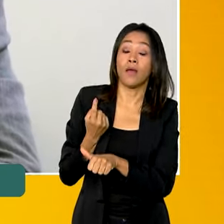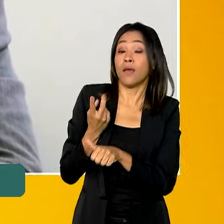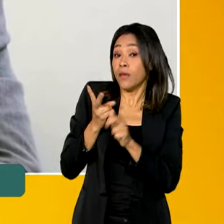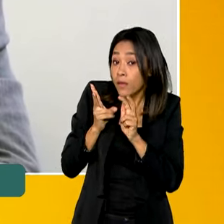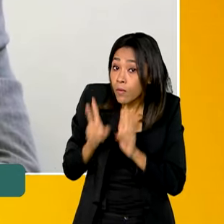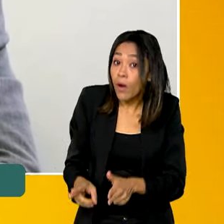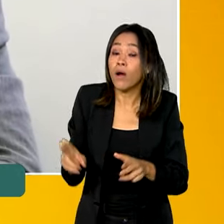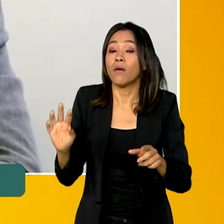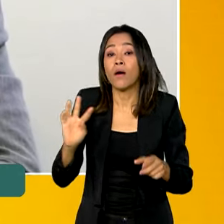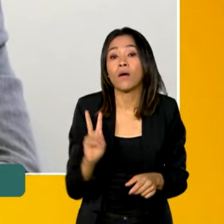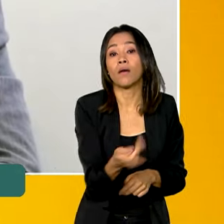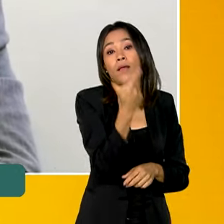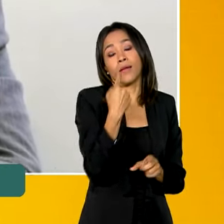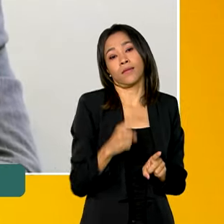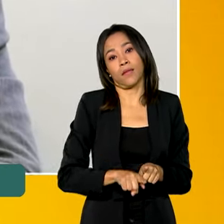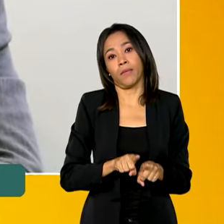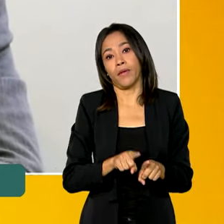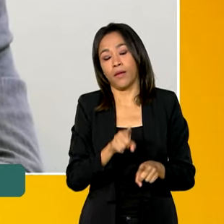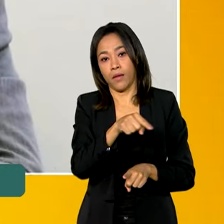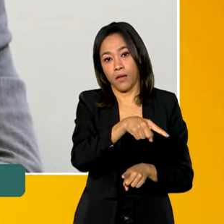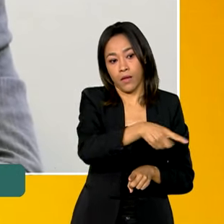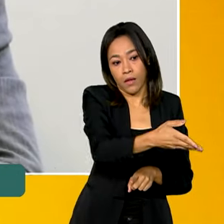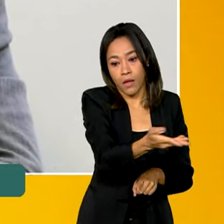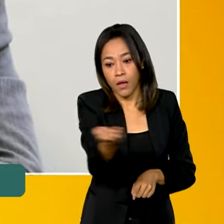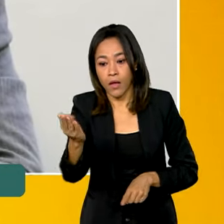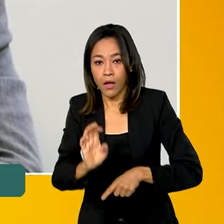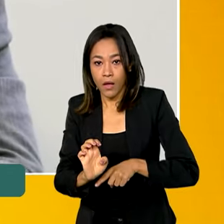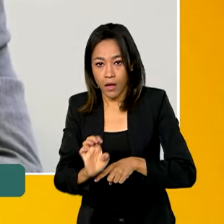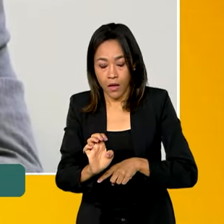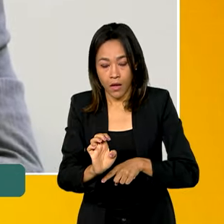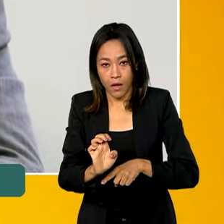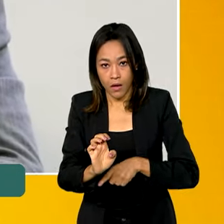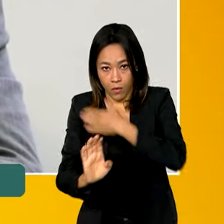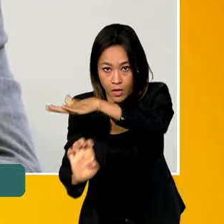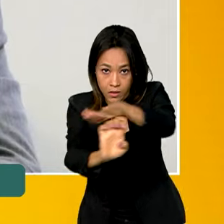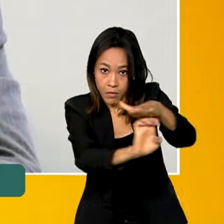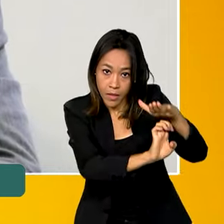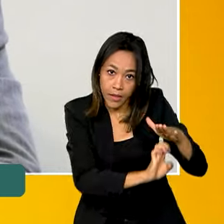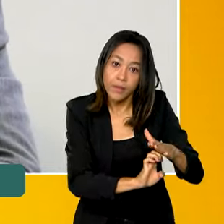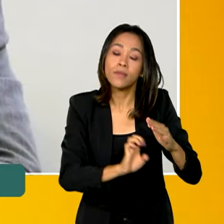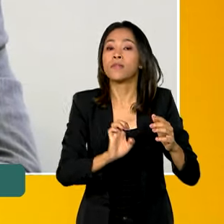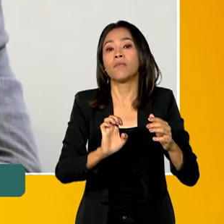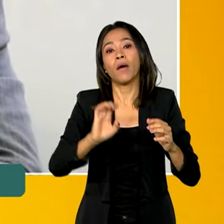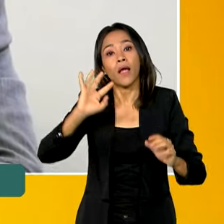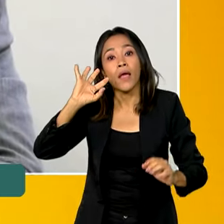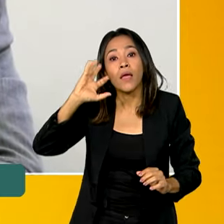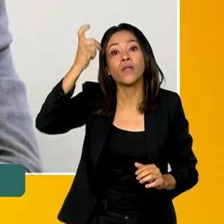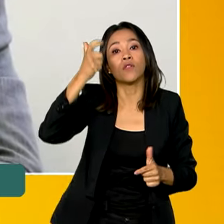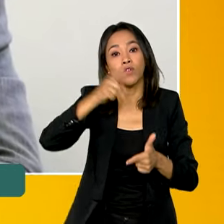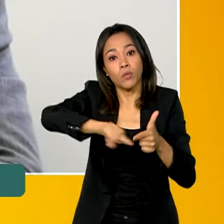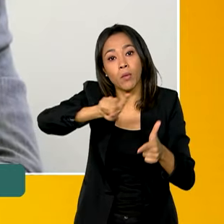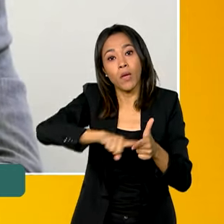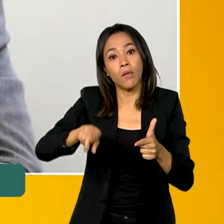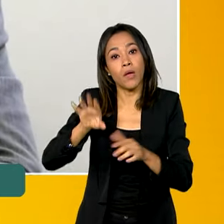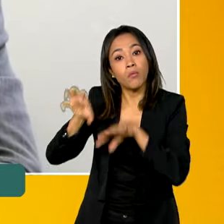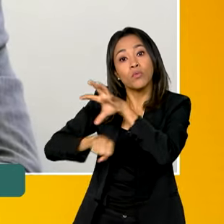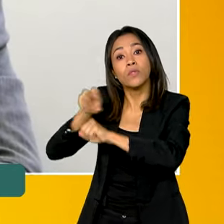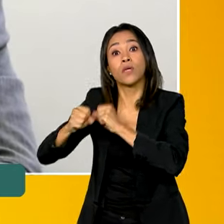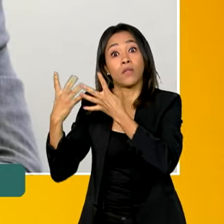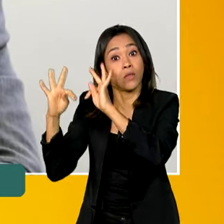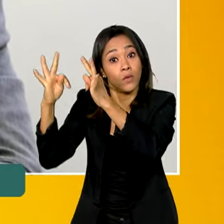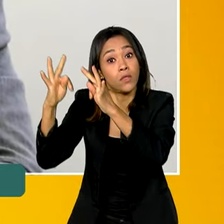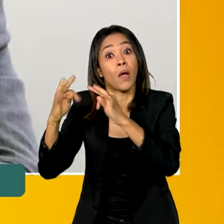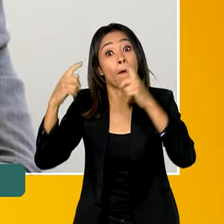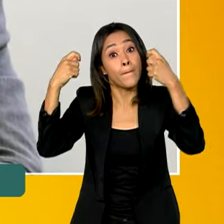acontece com a a a as empresas né com a as soluções tecnológicas e a gente precisa de desafios